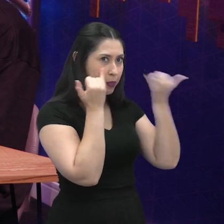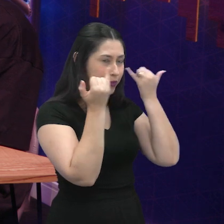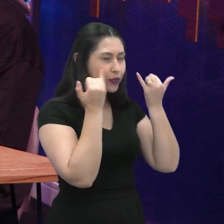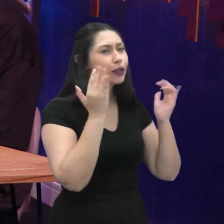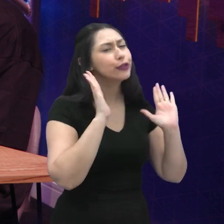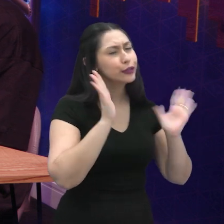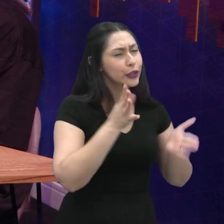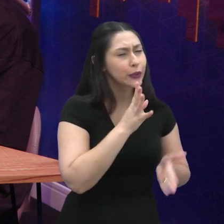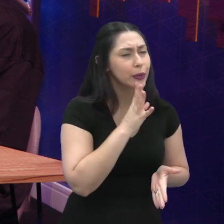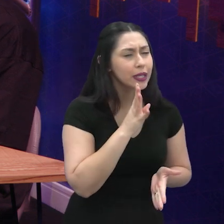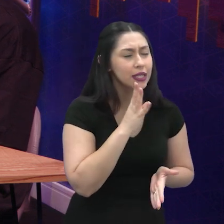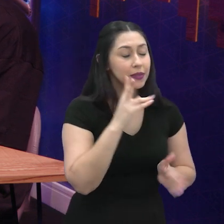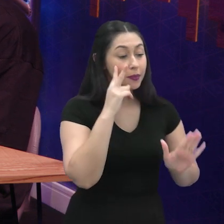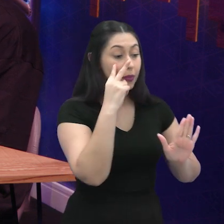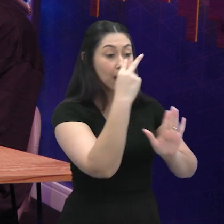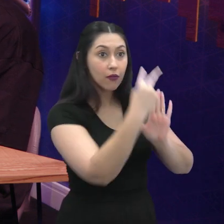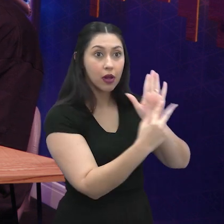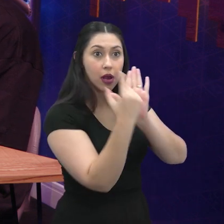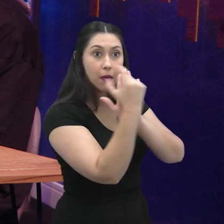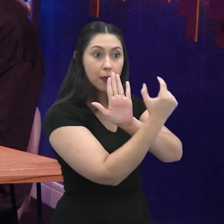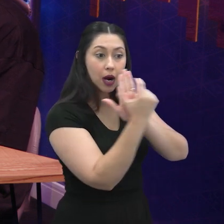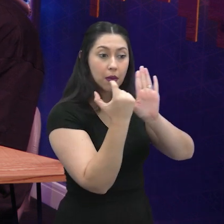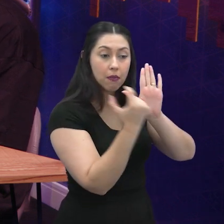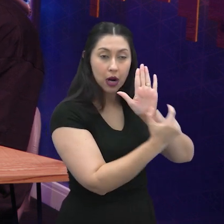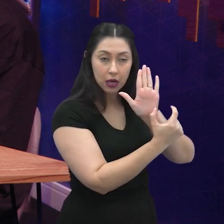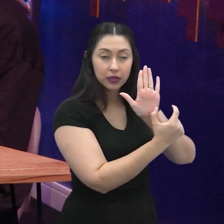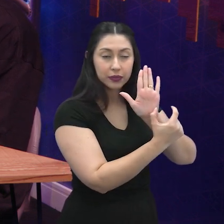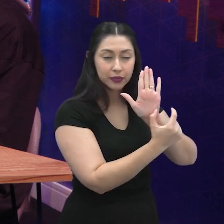já sabem do que a gente vai falar, mas a gente vai ler aqui os dois primeiros